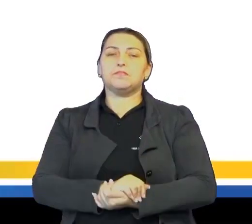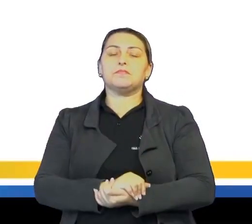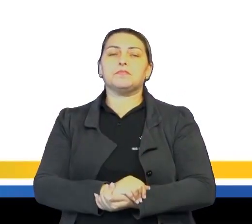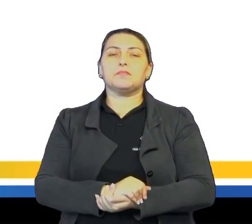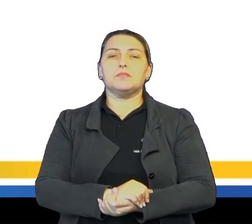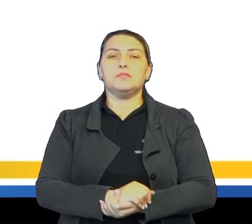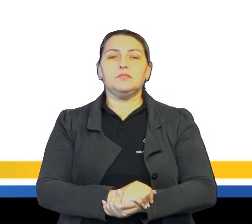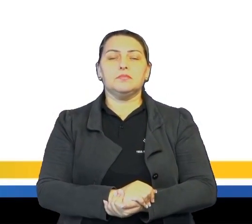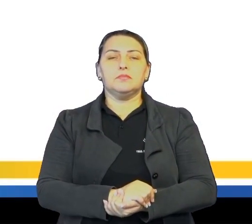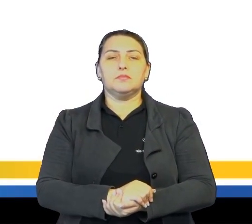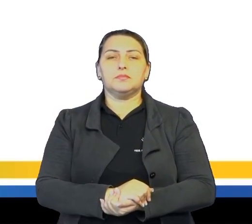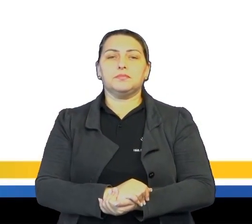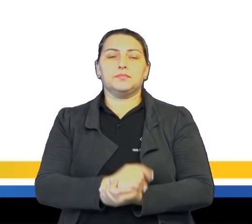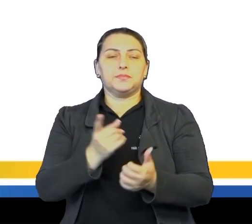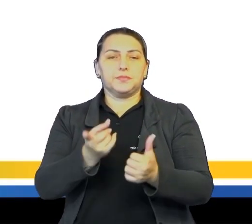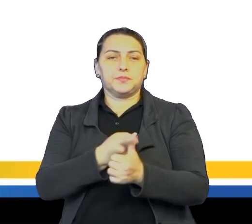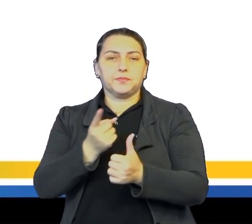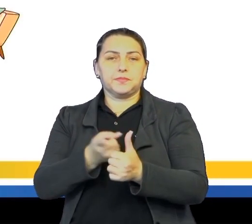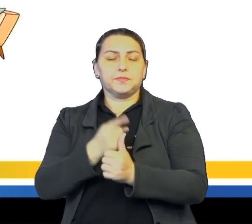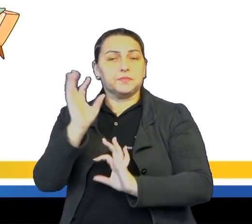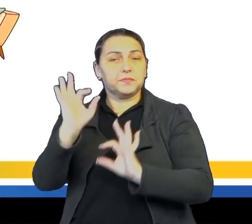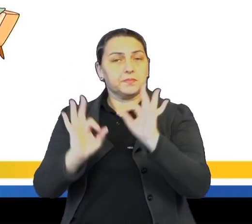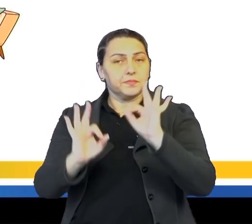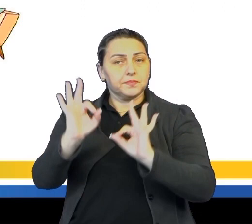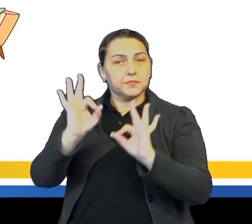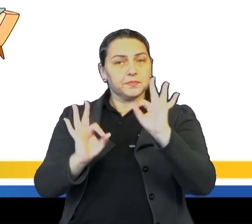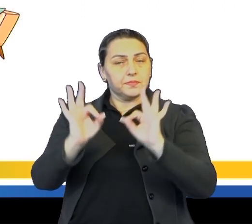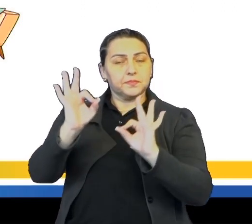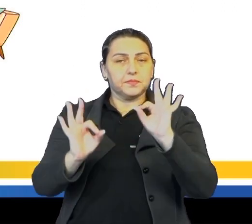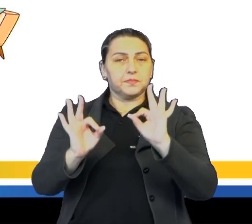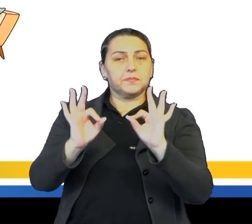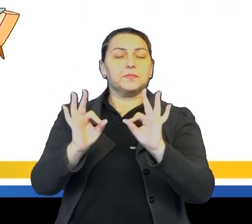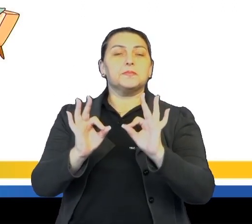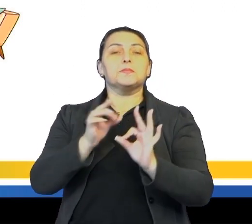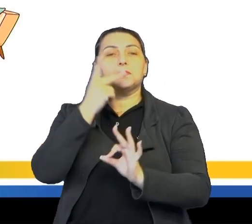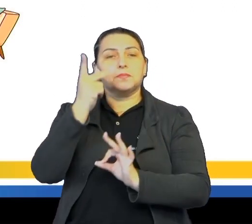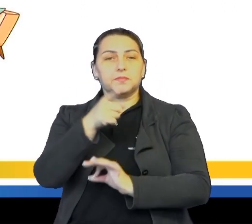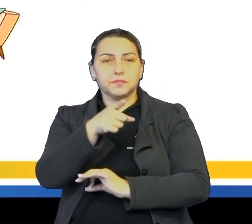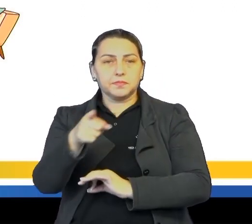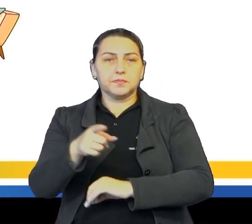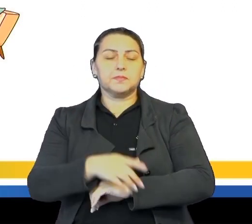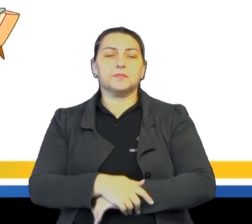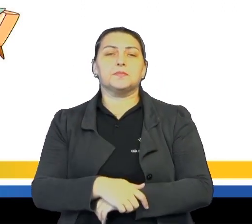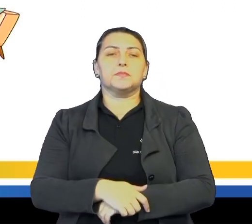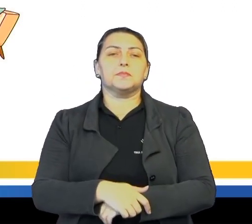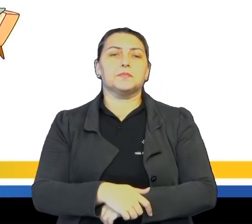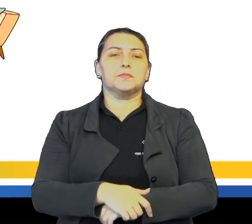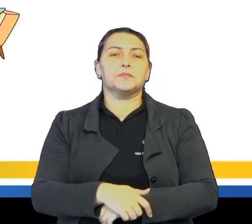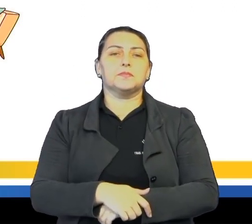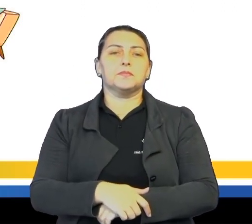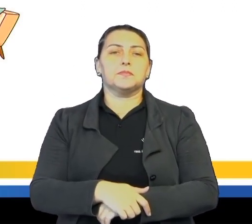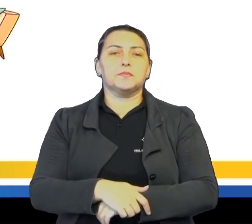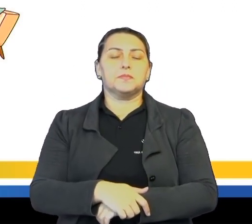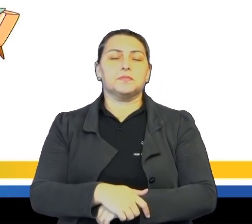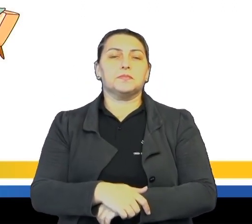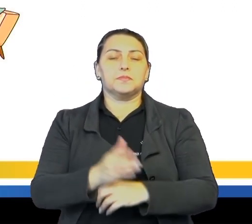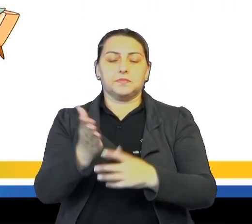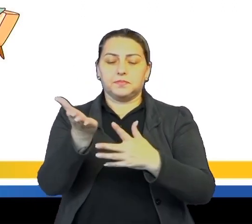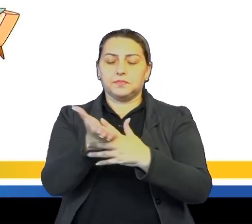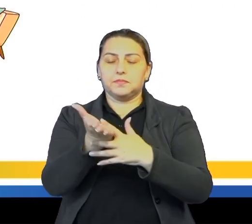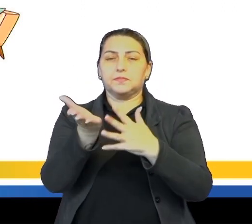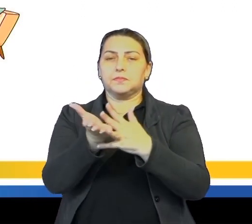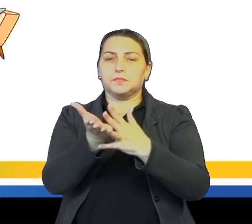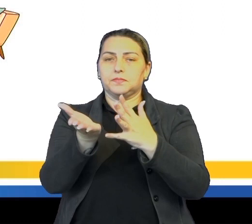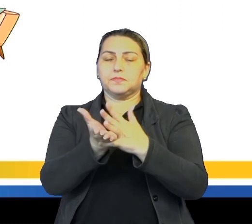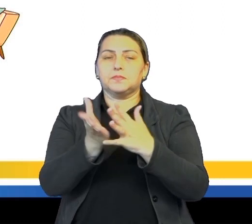operação primeiro você vai armar a continha como eu falei para vocês Armando a continha parcela